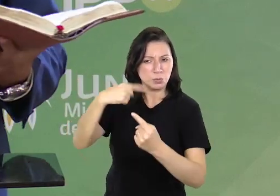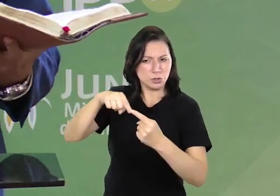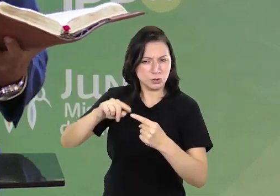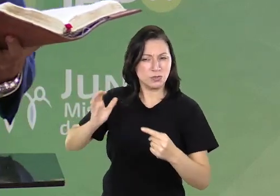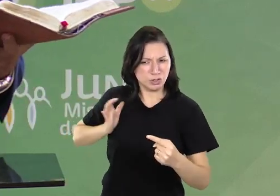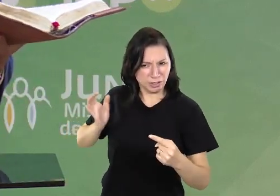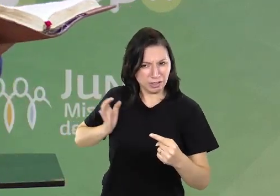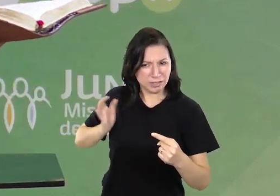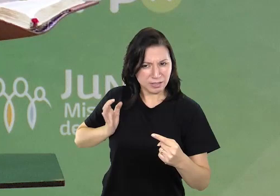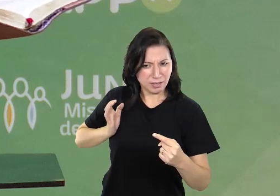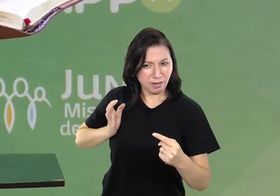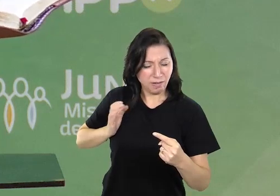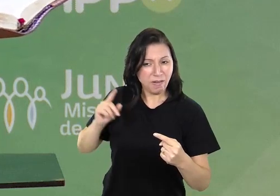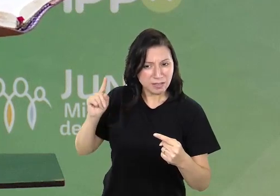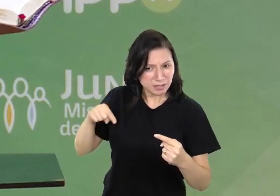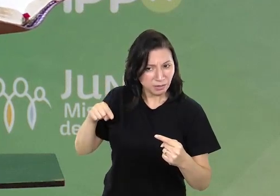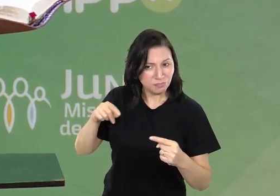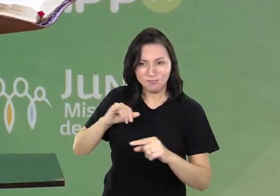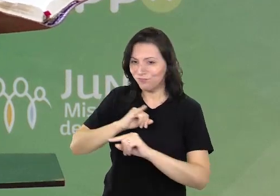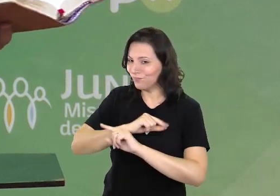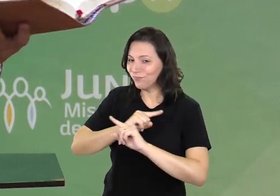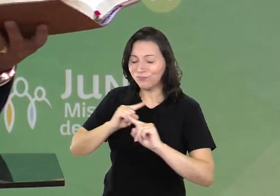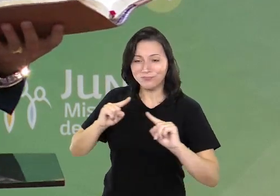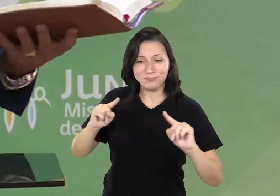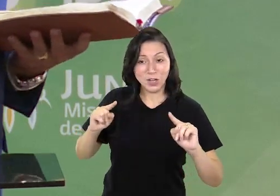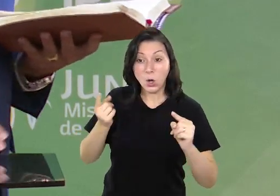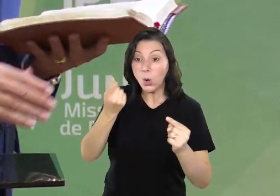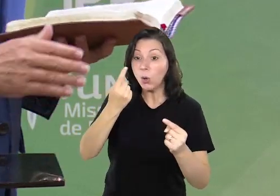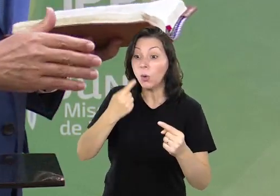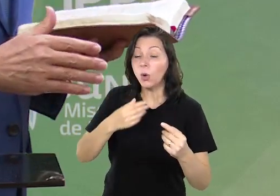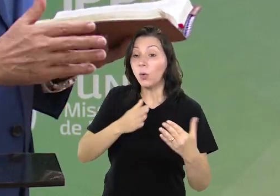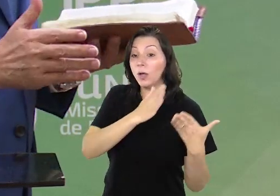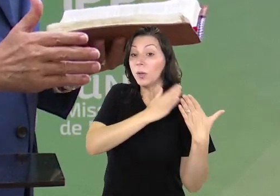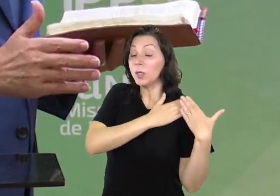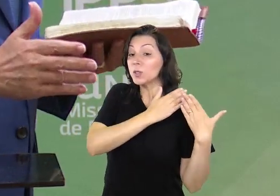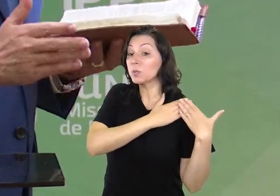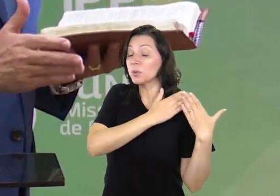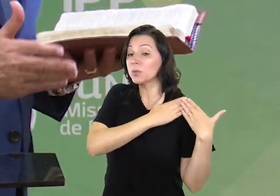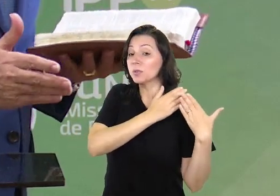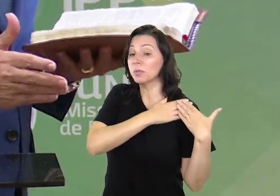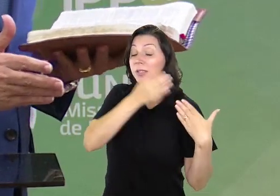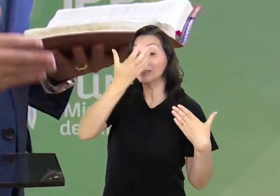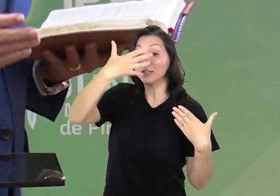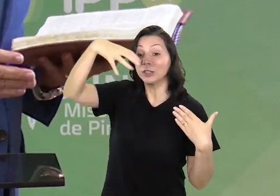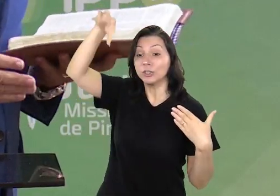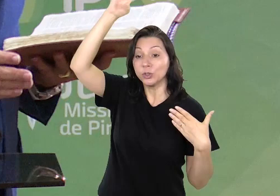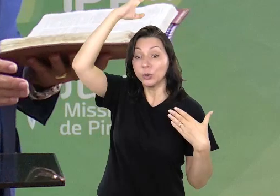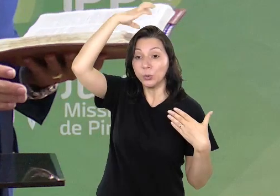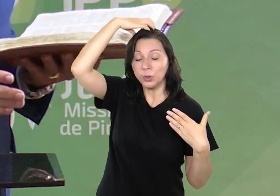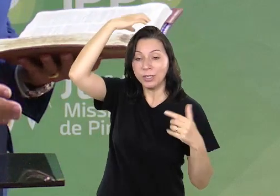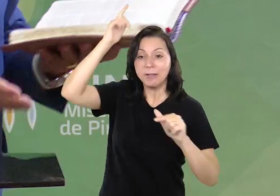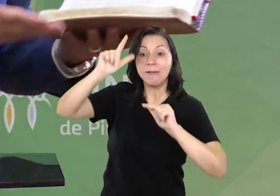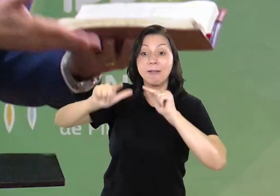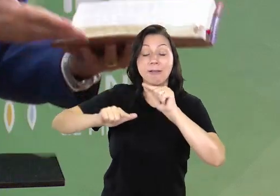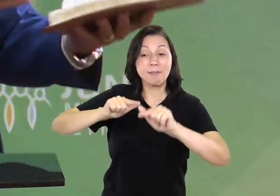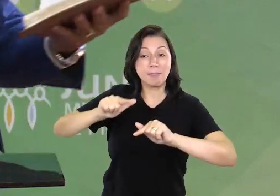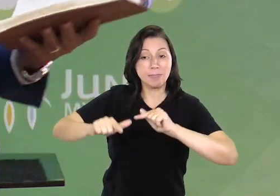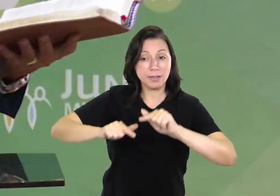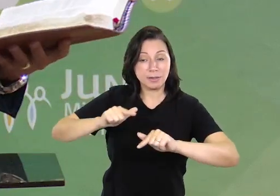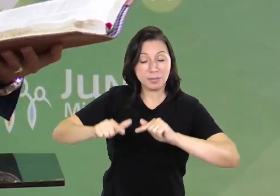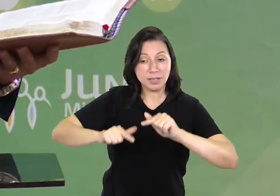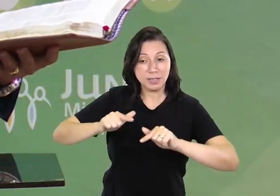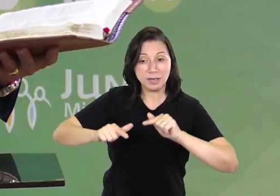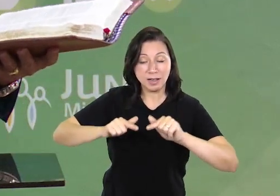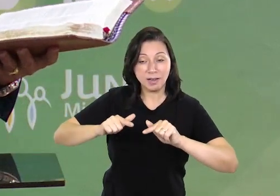para o povo e vai construir as obras públicas para quem Para ele não para o